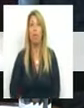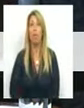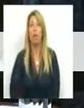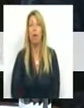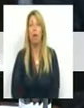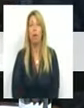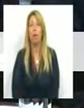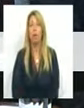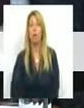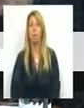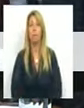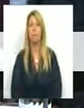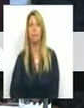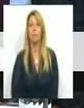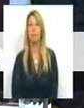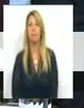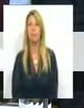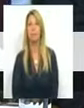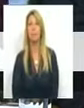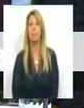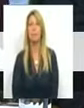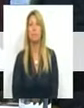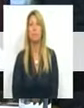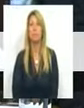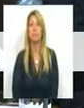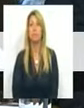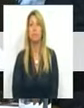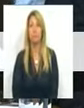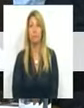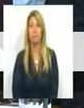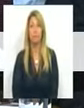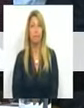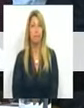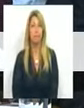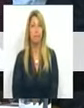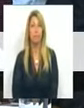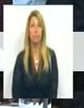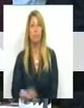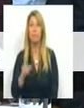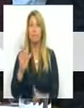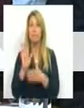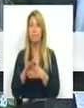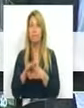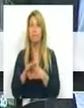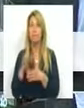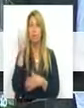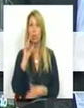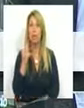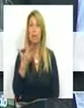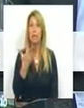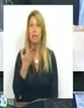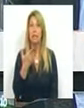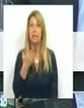Não, eu porque a carta de 17 de